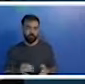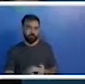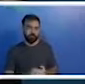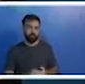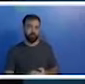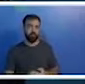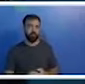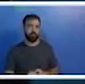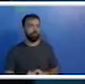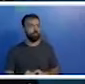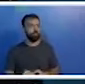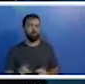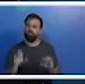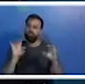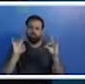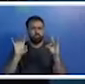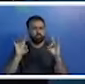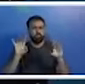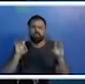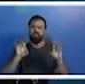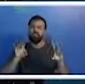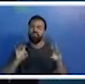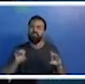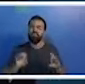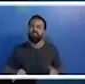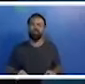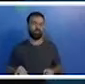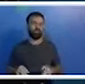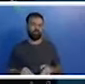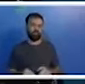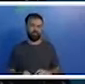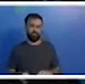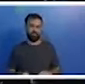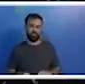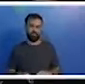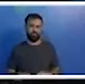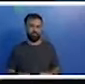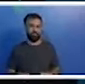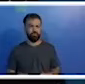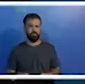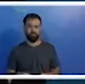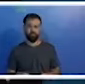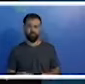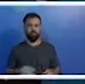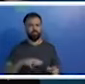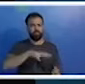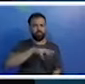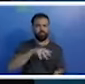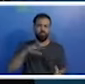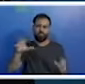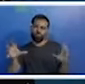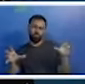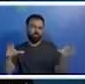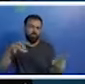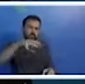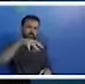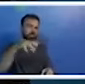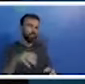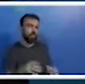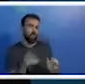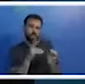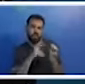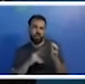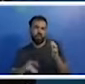não se esqueçam de colocar todos os detalhes lembram que a gente sempre fala todos os elementos o que tem volta como é